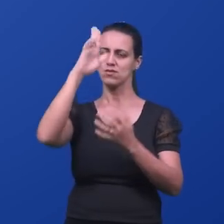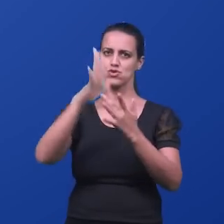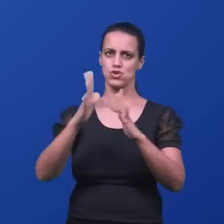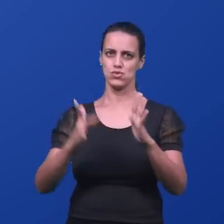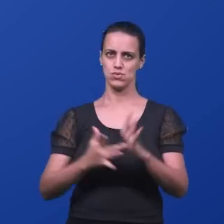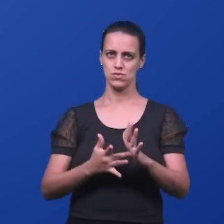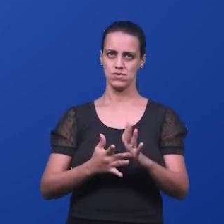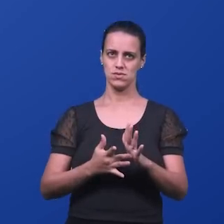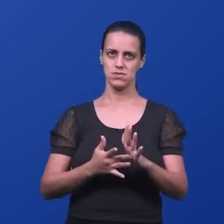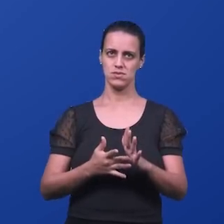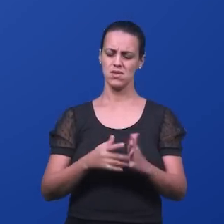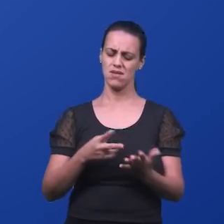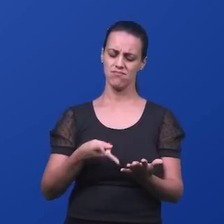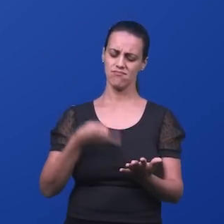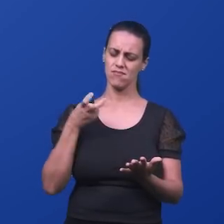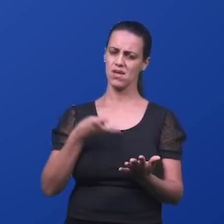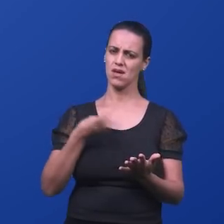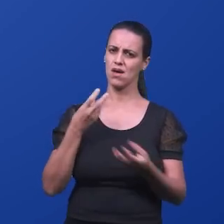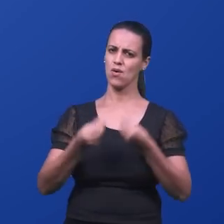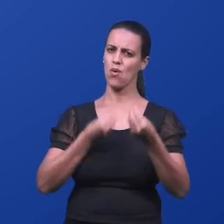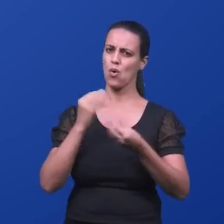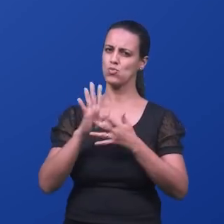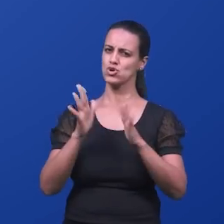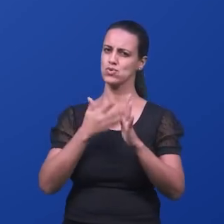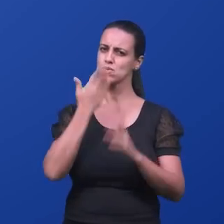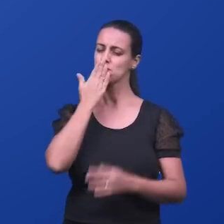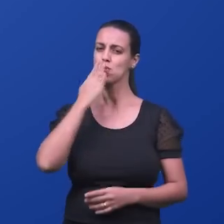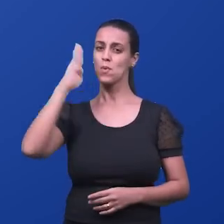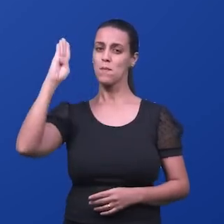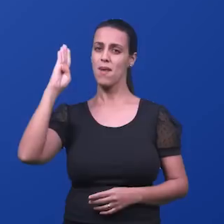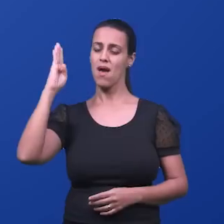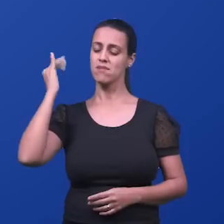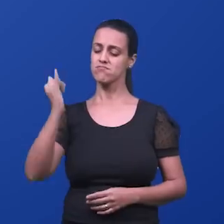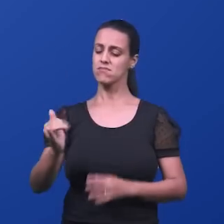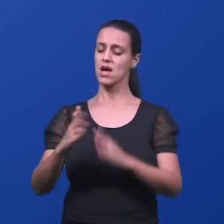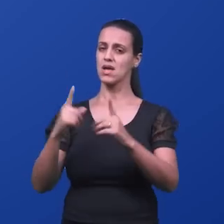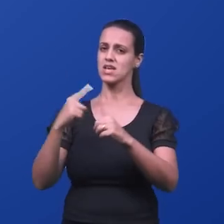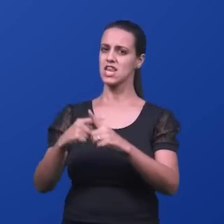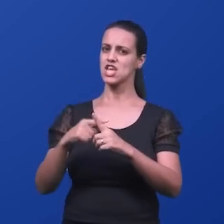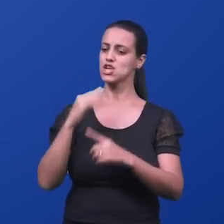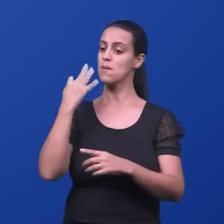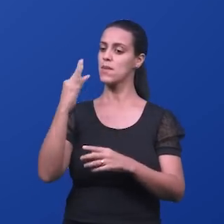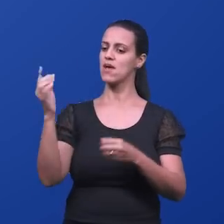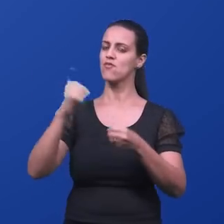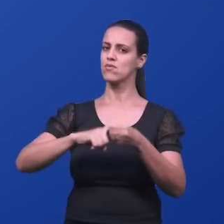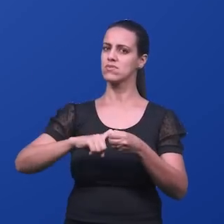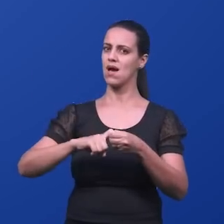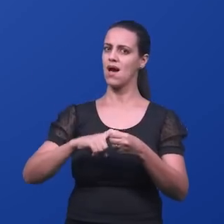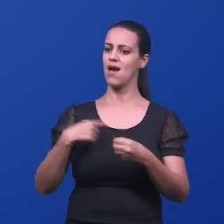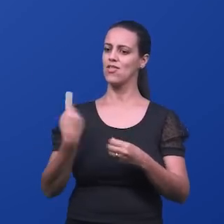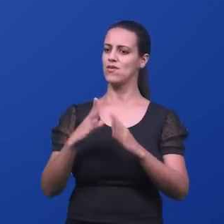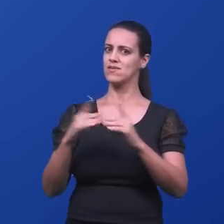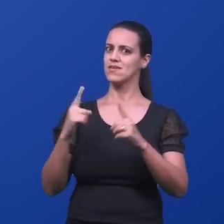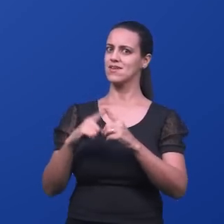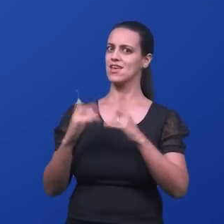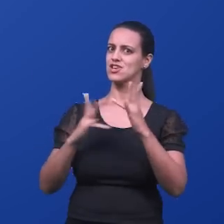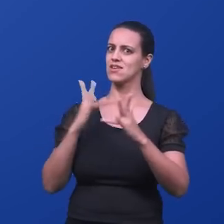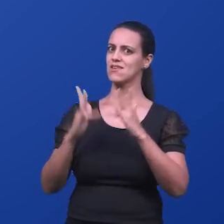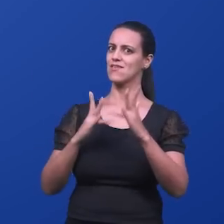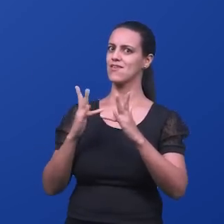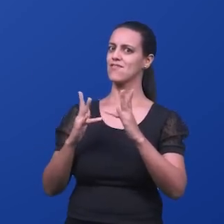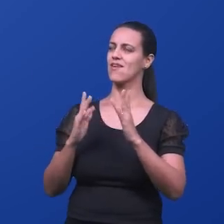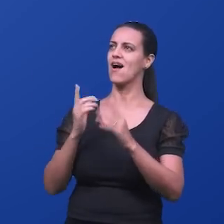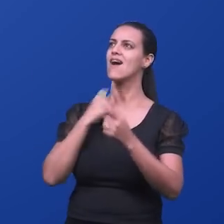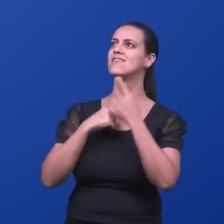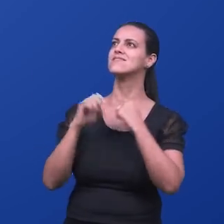Jesus. Aqui vemos a promessa que o Senhor Jesus faz para a sua igreja, que ele breve virá, e a noiva aguarda ansiosa para o encontro com o